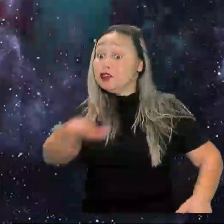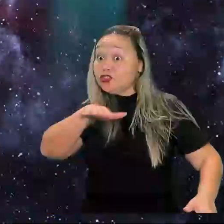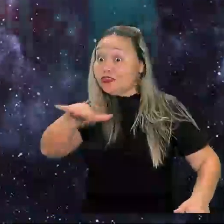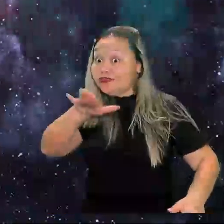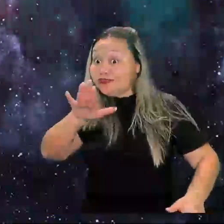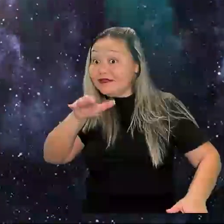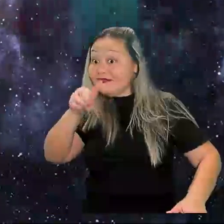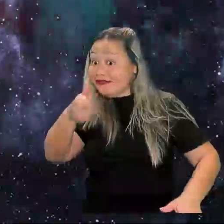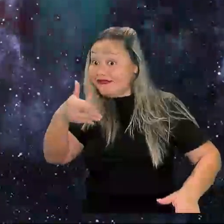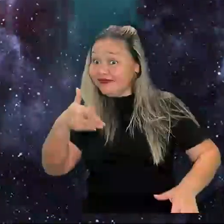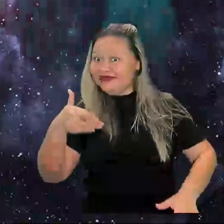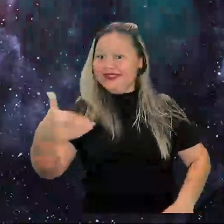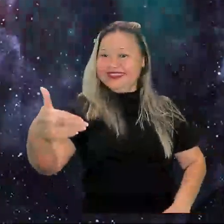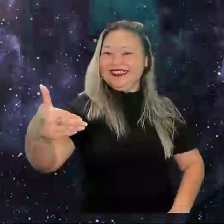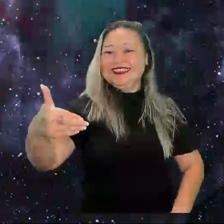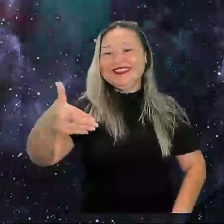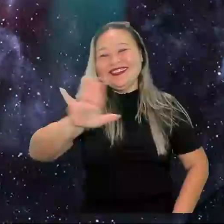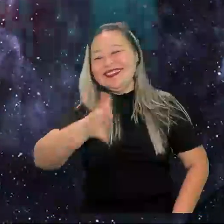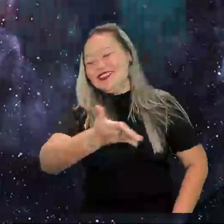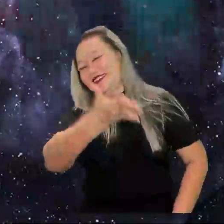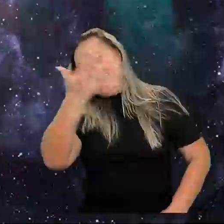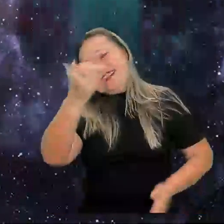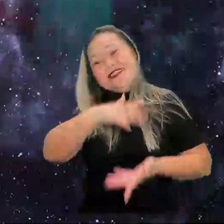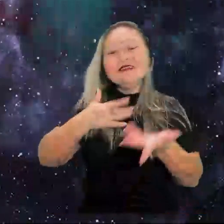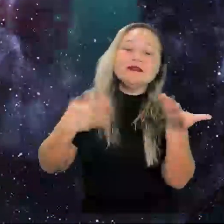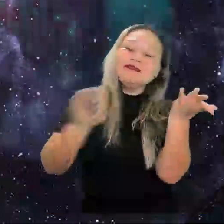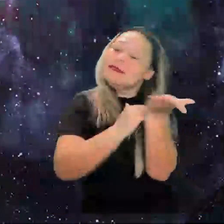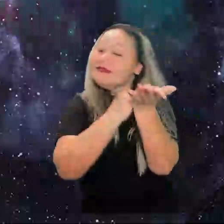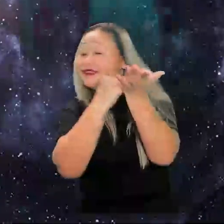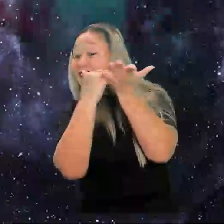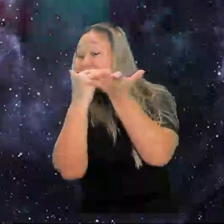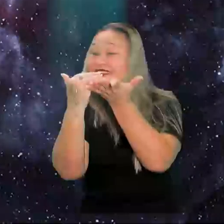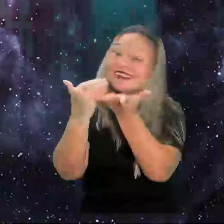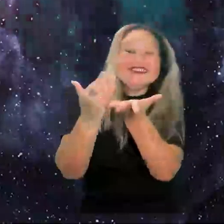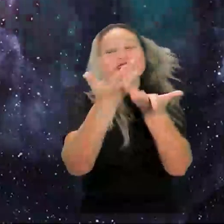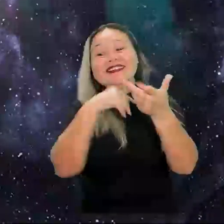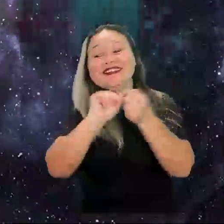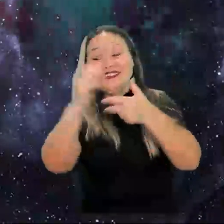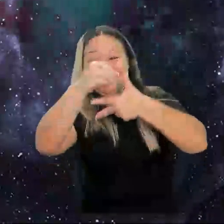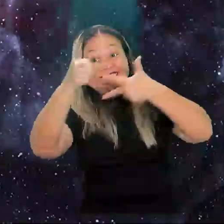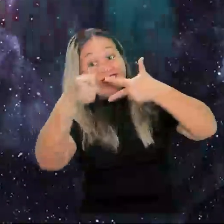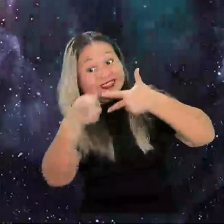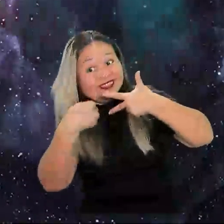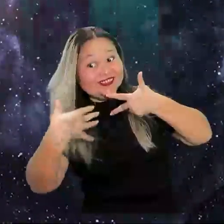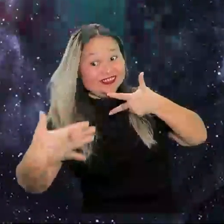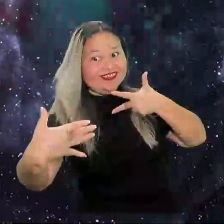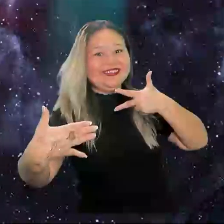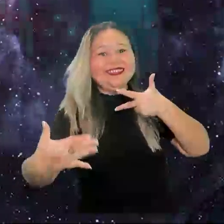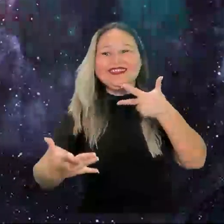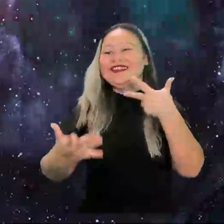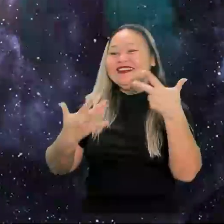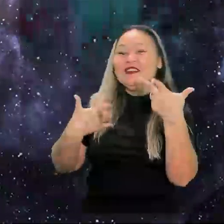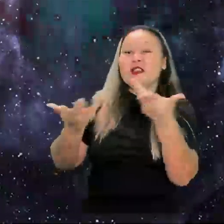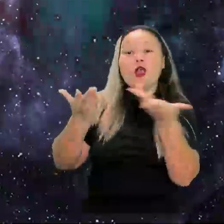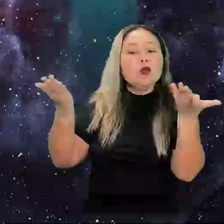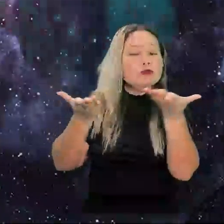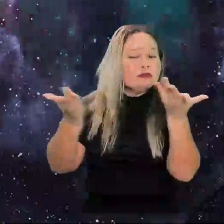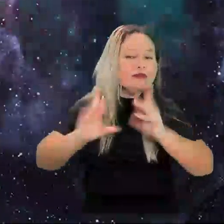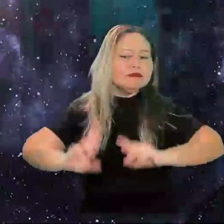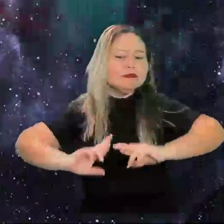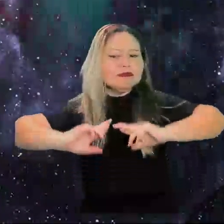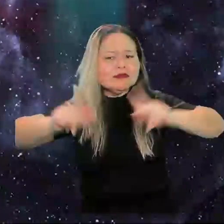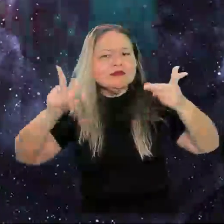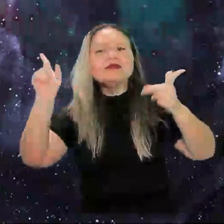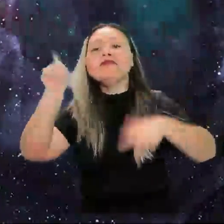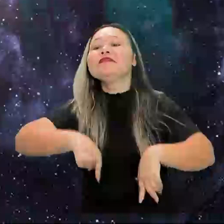DJ, aperte o play! Vem que vai começar um Super Enem ativar! E hoje tá